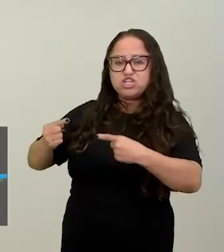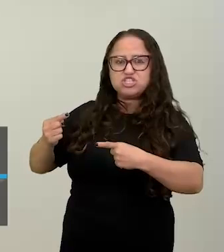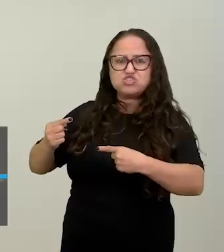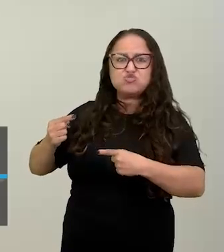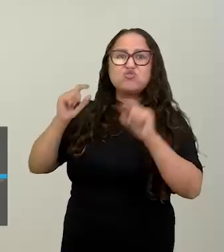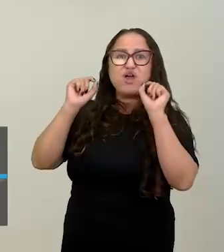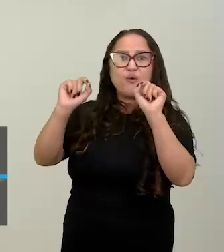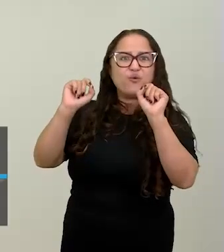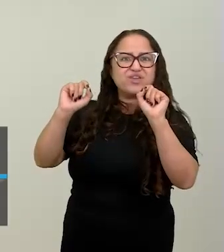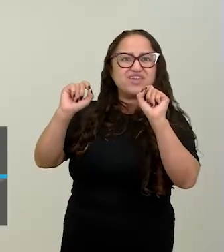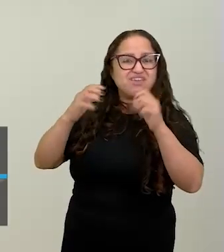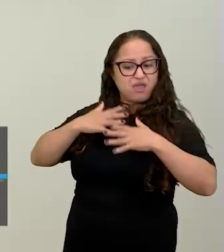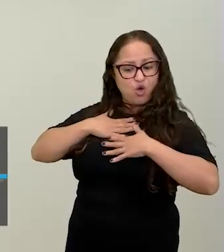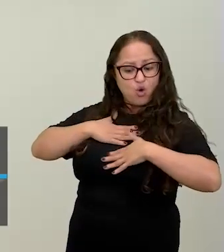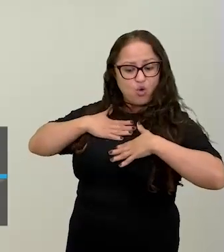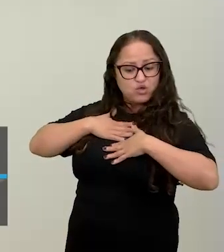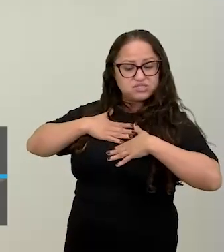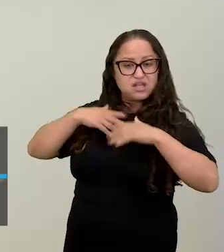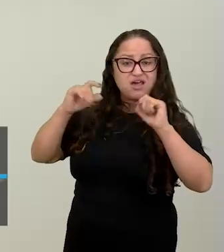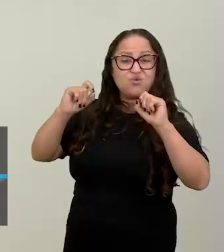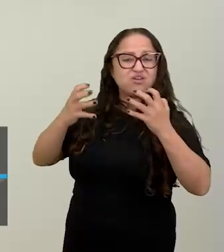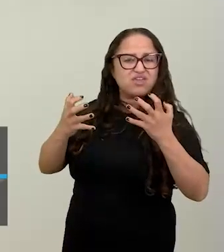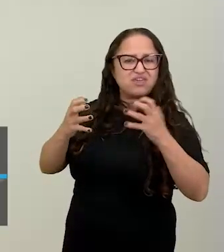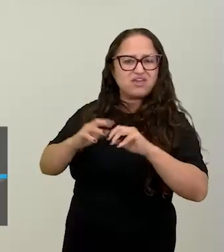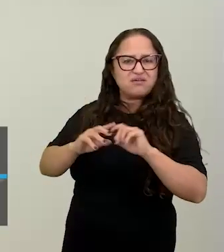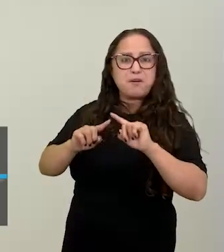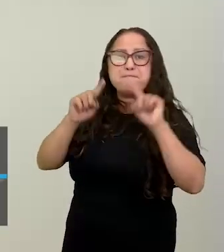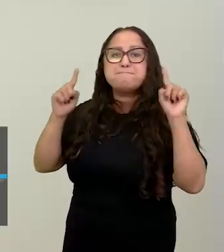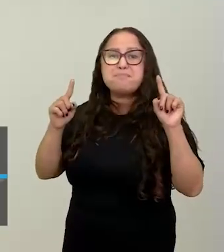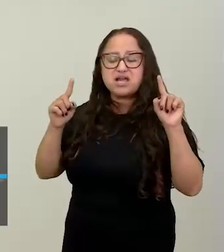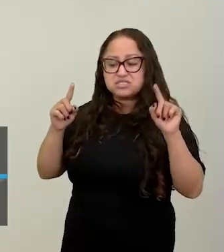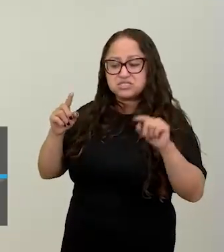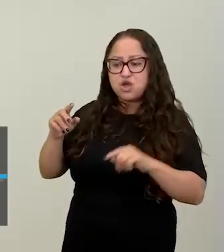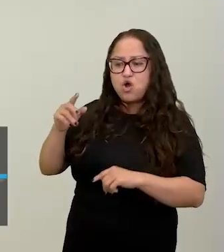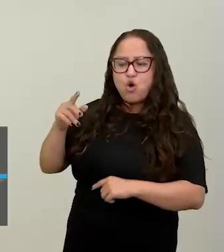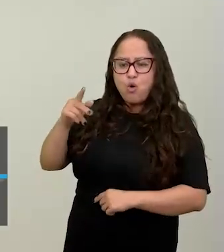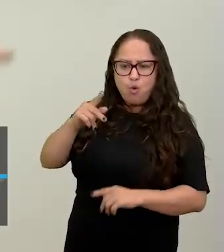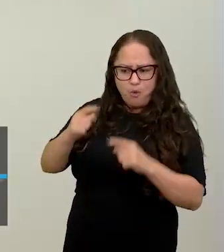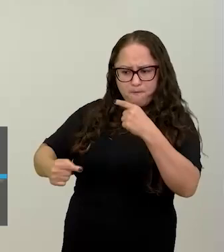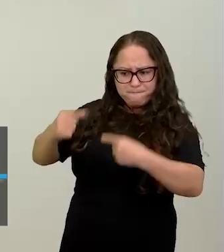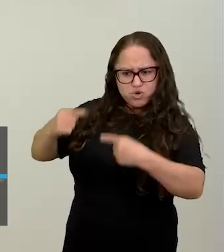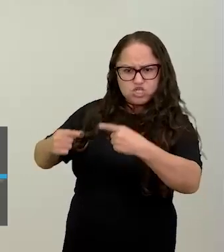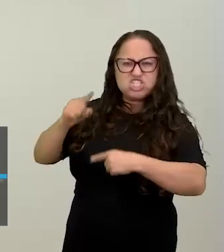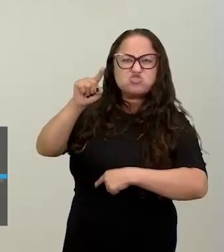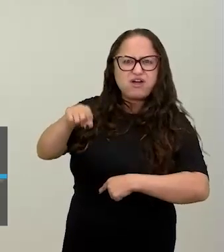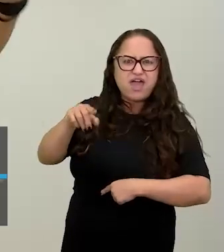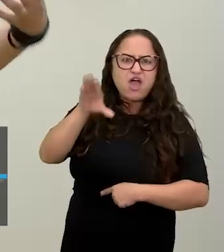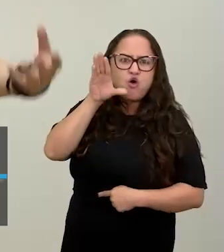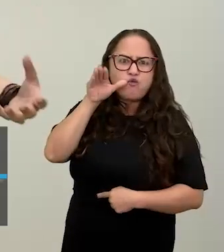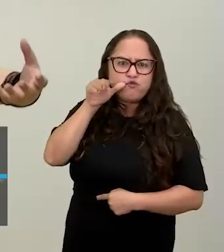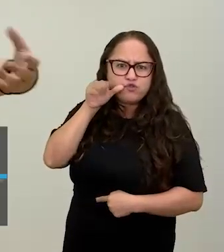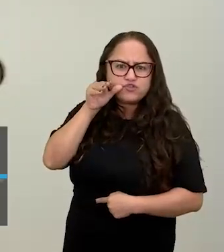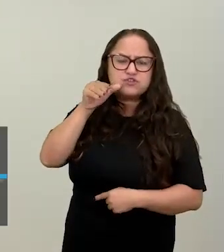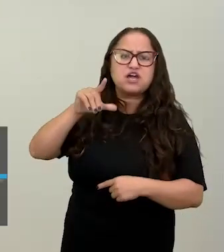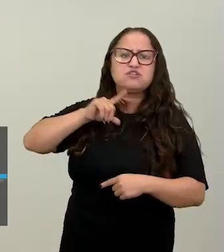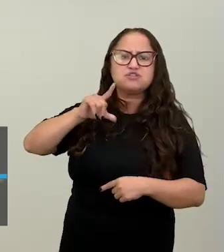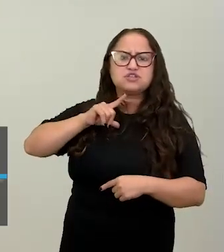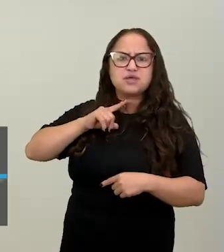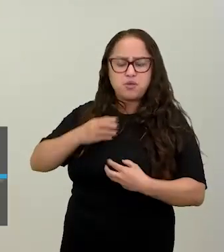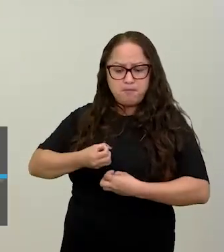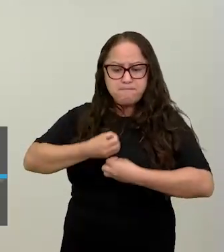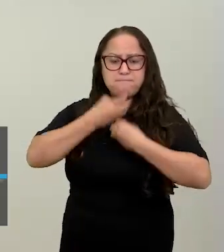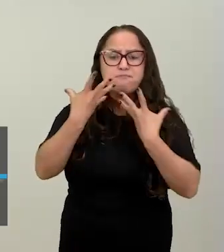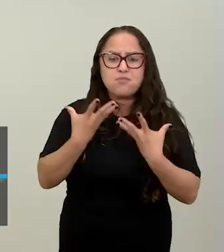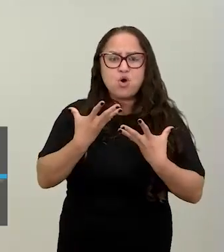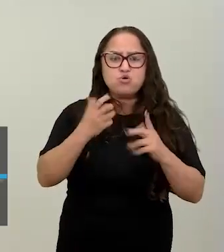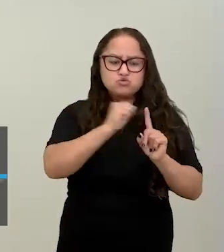não é atender o que ele gosta. O político, ele é um funcionário que ele tem que trabalhar justamente para o bem-estar social, não para o bem-estar